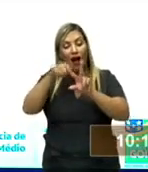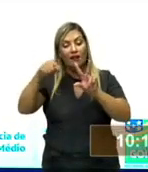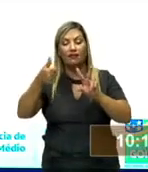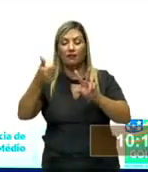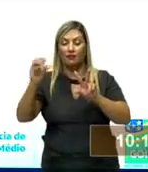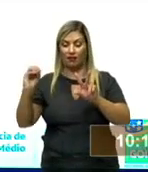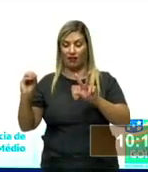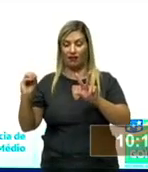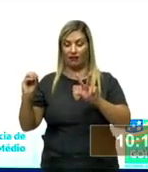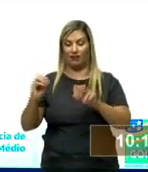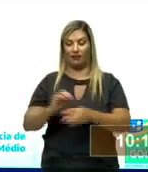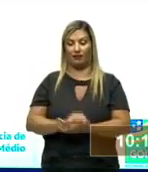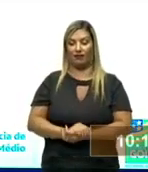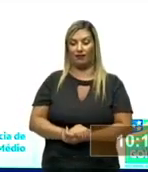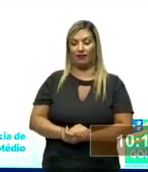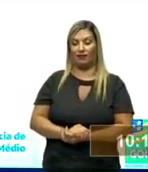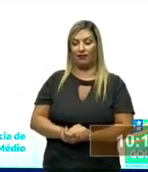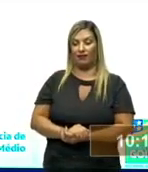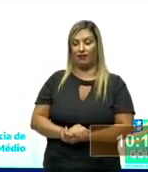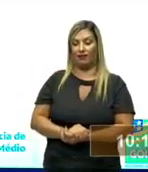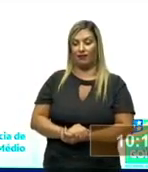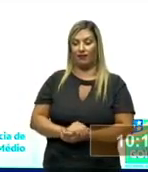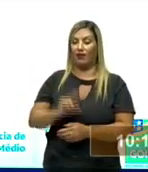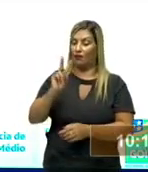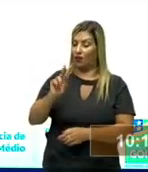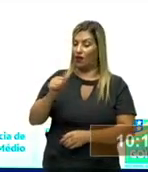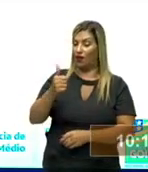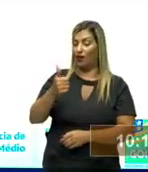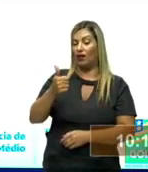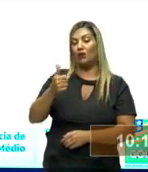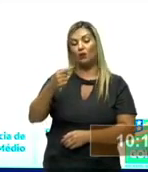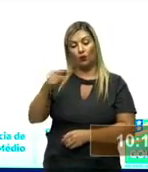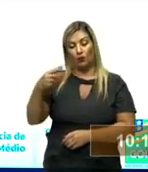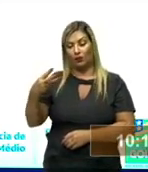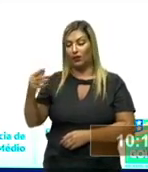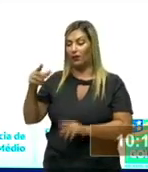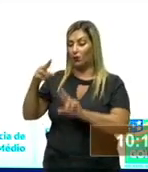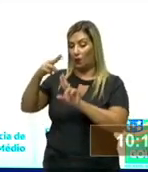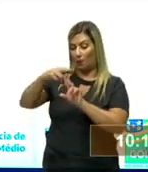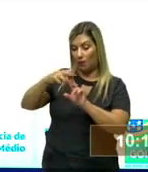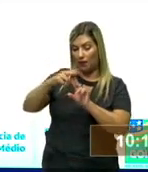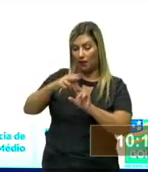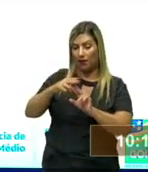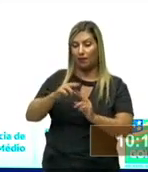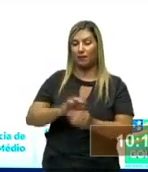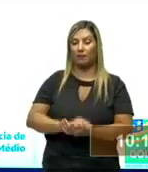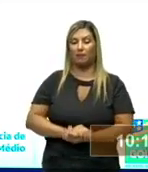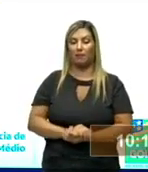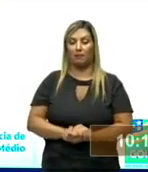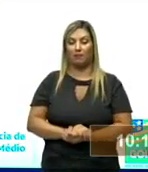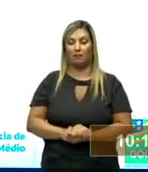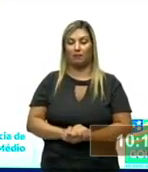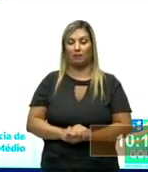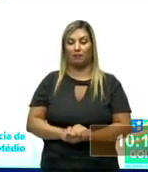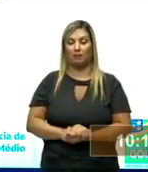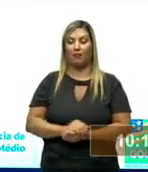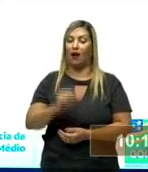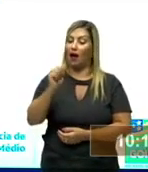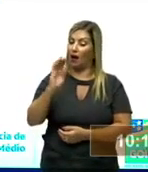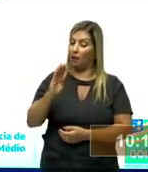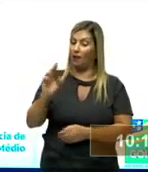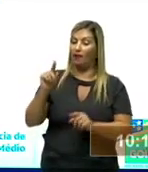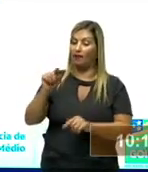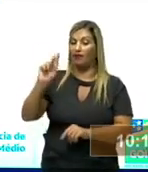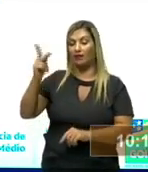calcule o volume da pirâmide uma pirâmide é um terço e de área da base vezes altura